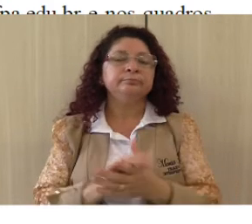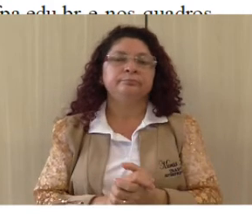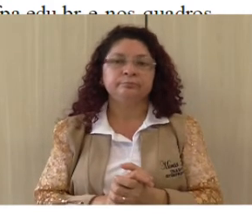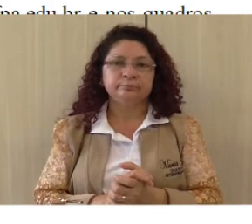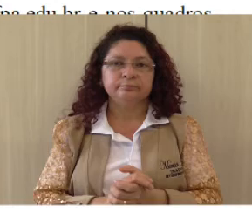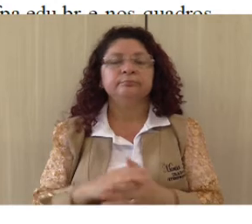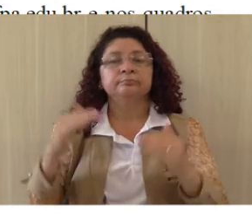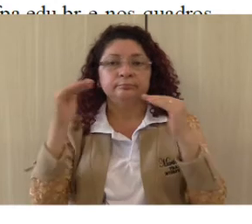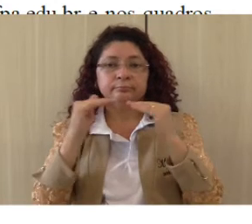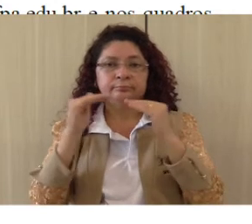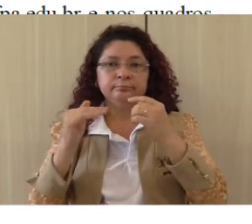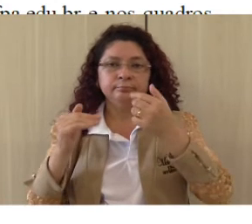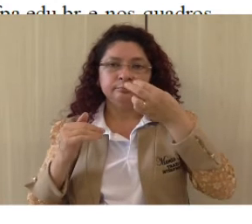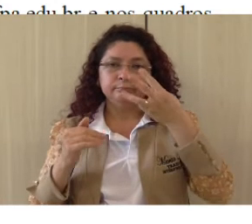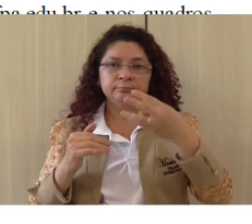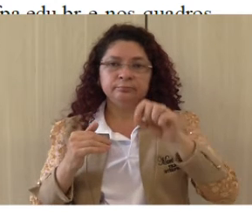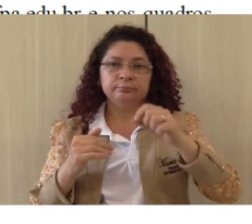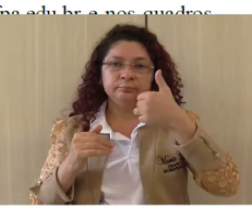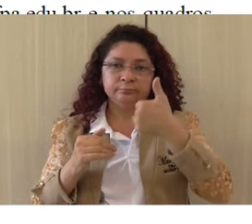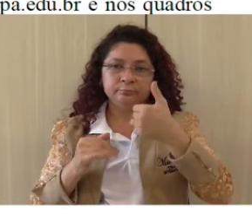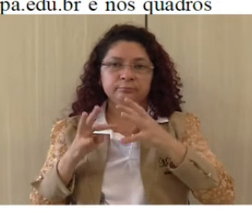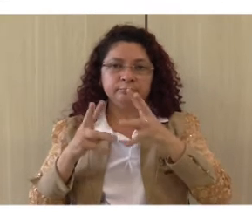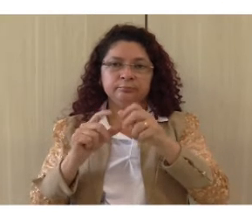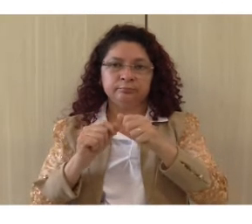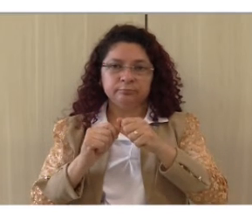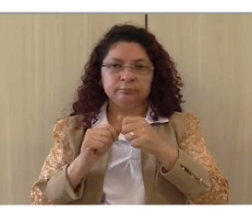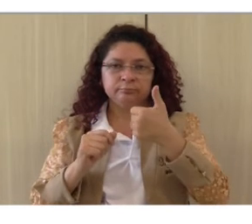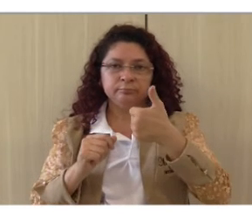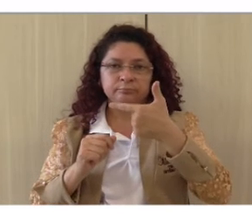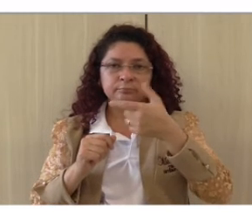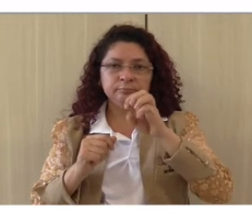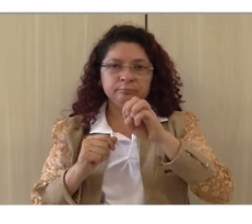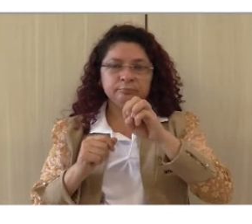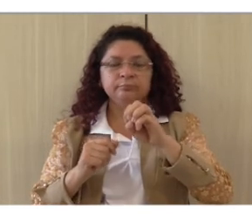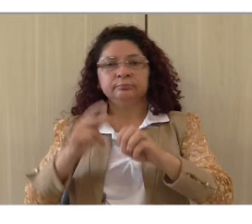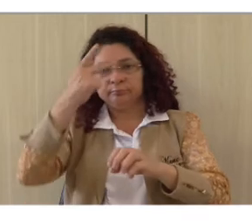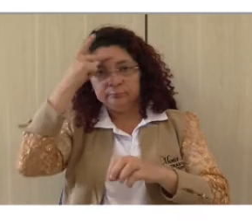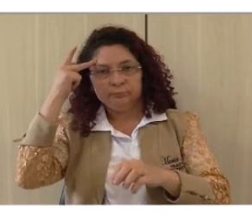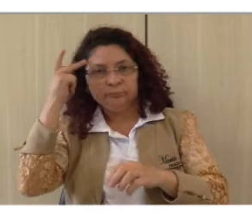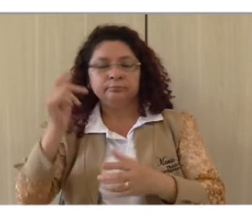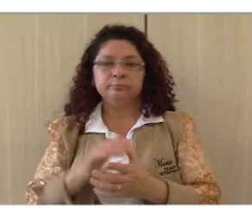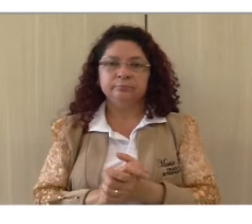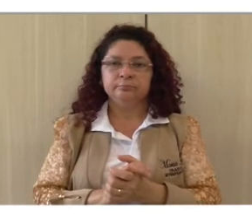de acordo com o item 3.1, totalizando 120 candidatos. Item